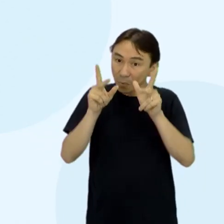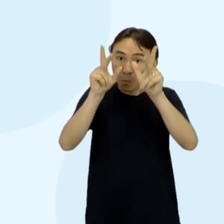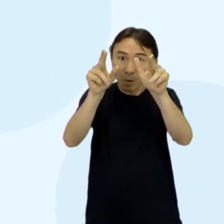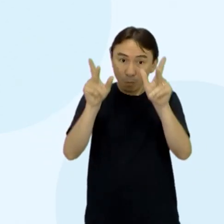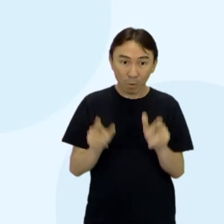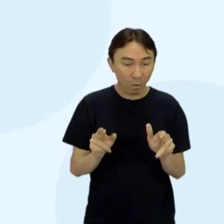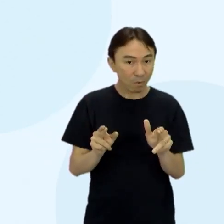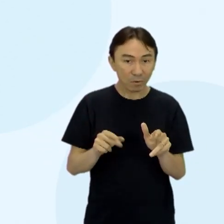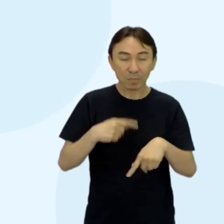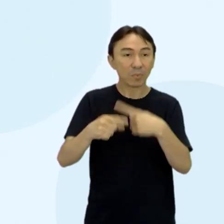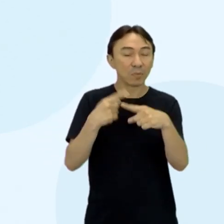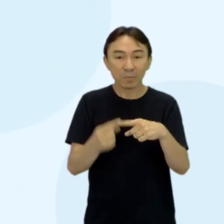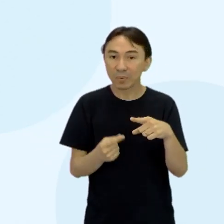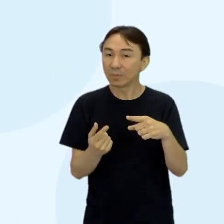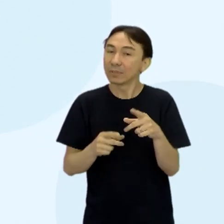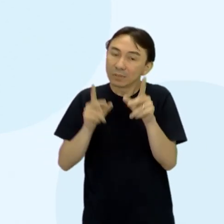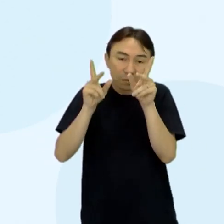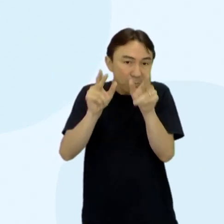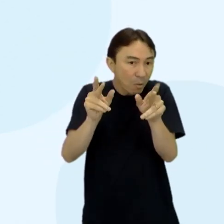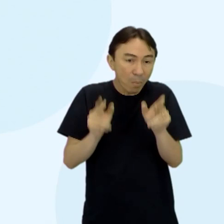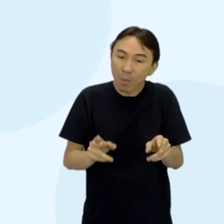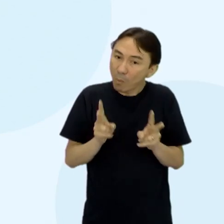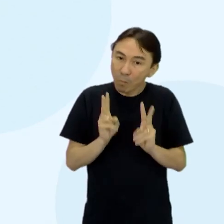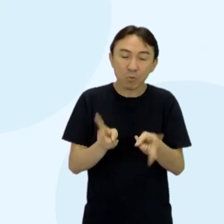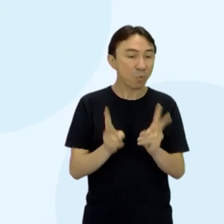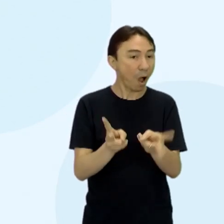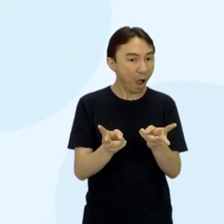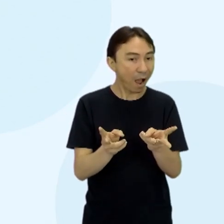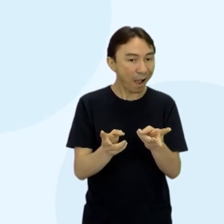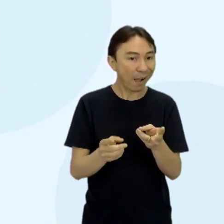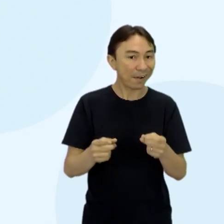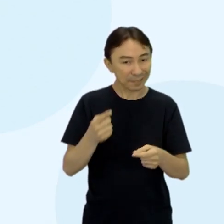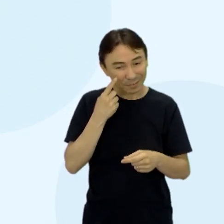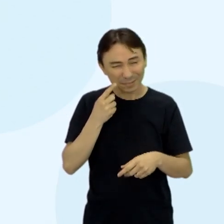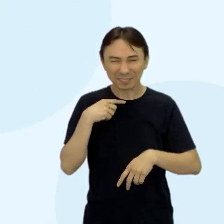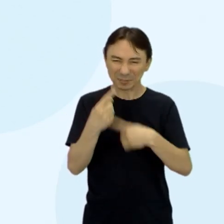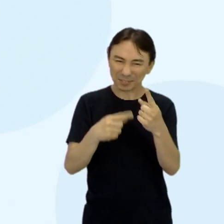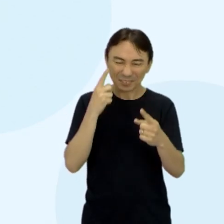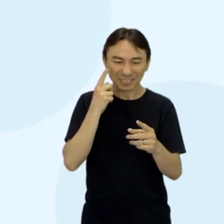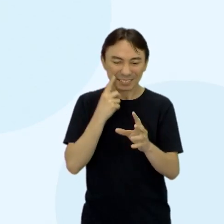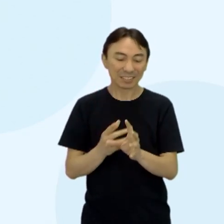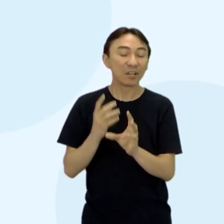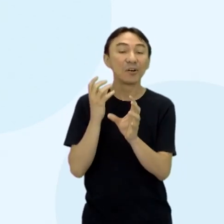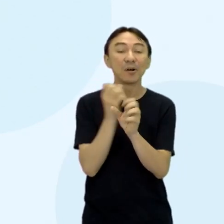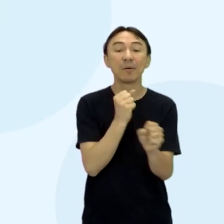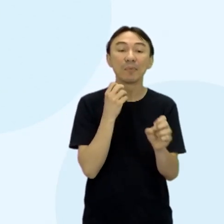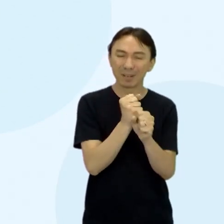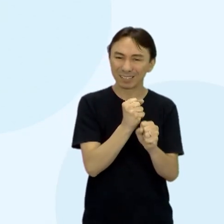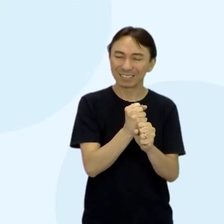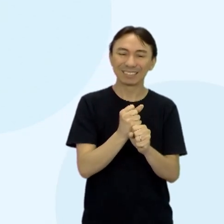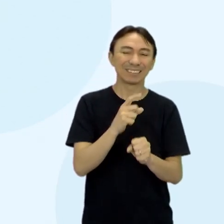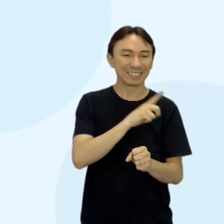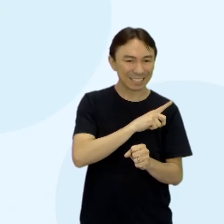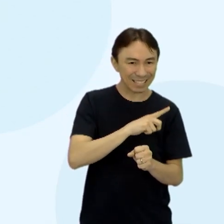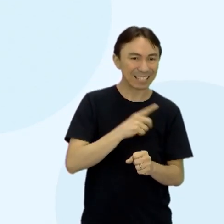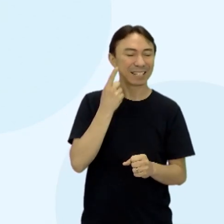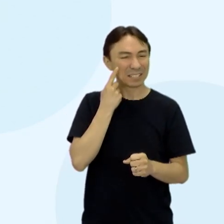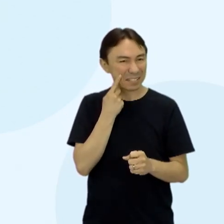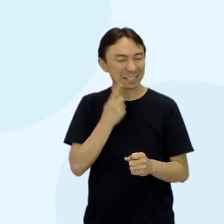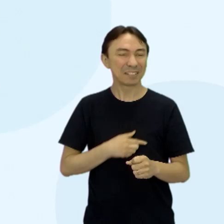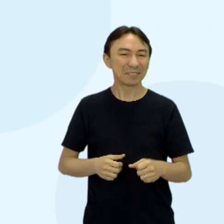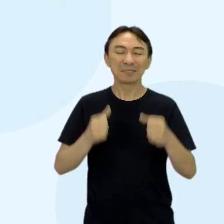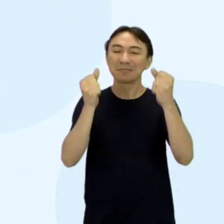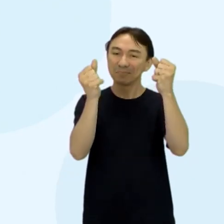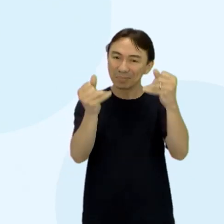essa noção para determinar valores desconhecidos na resolução de problemas. Que foi o que os professores falaram muito, né? A respeito